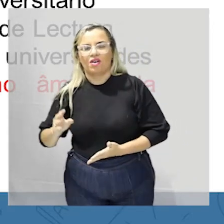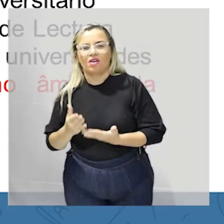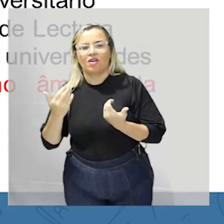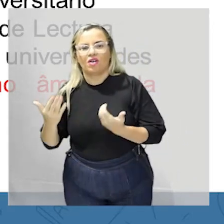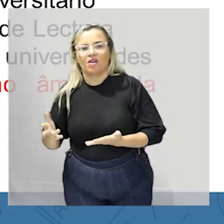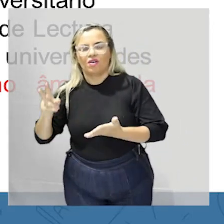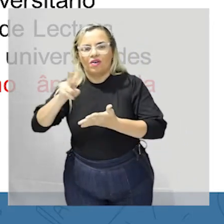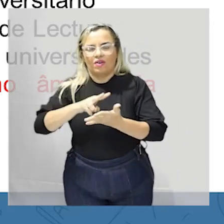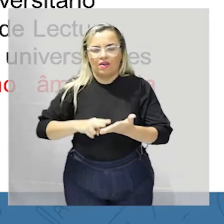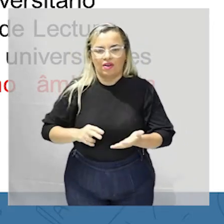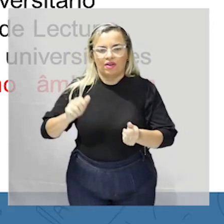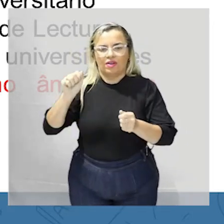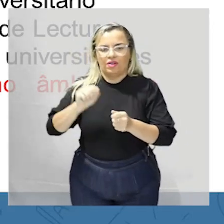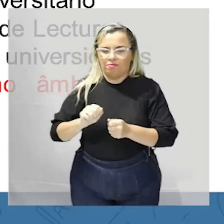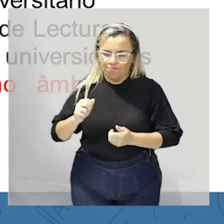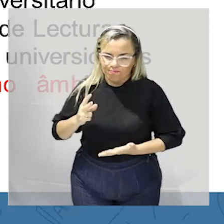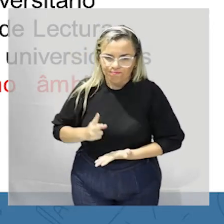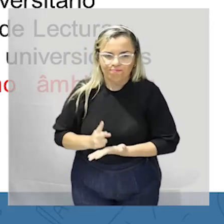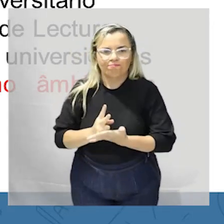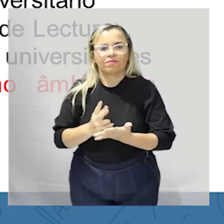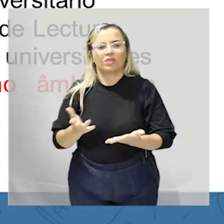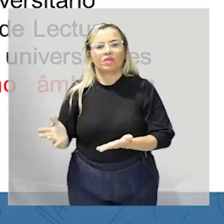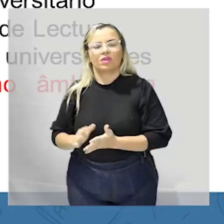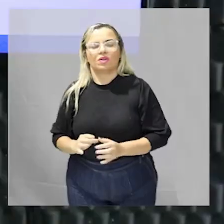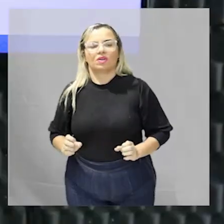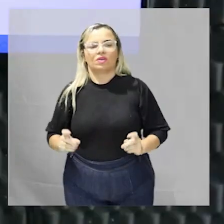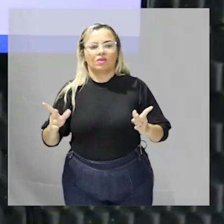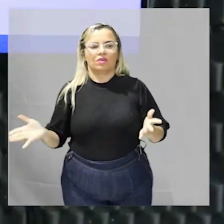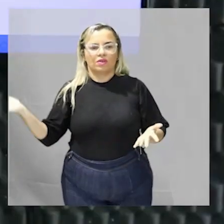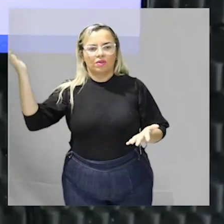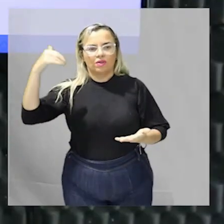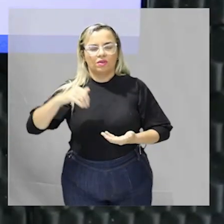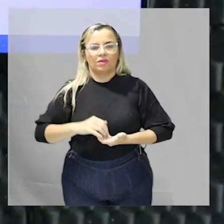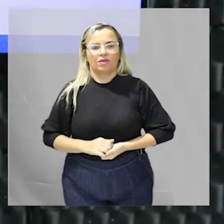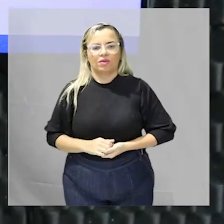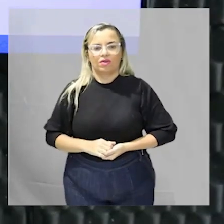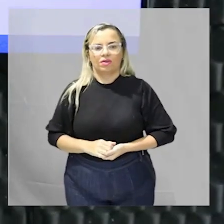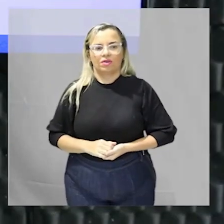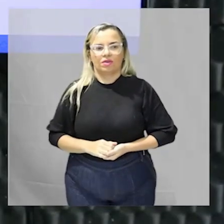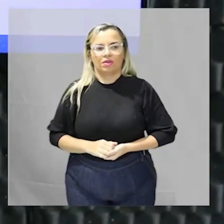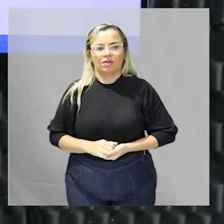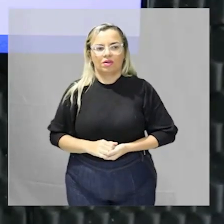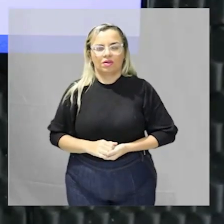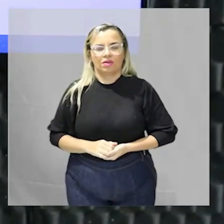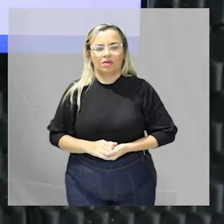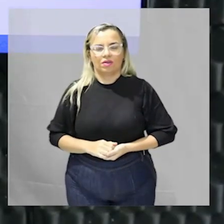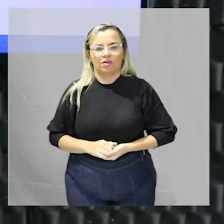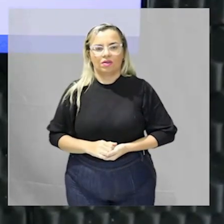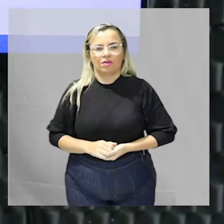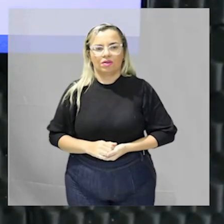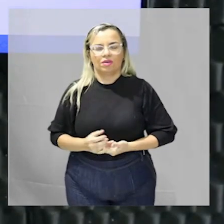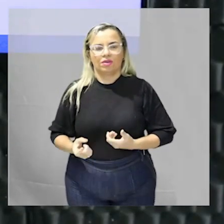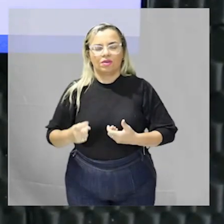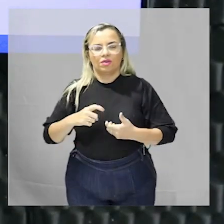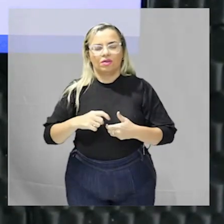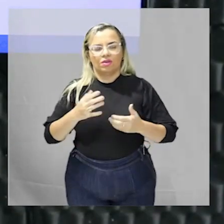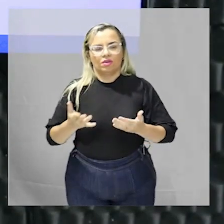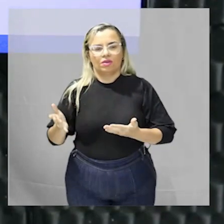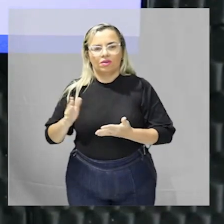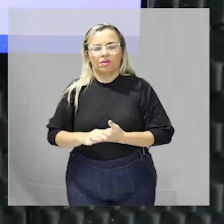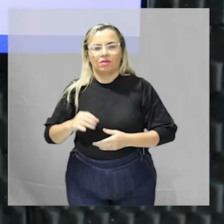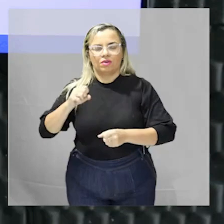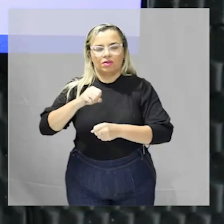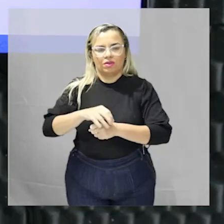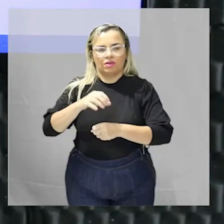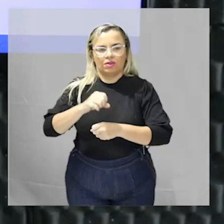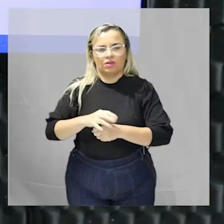com frequência. Ok? Vamos passar adiante. O EMA 2020. Voltando aqui só para dar um toque para